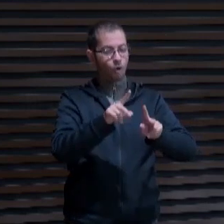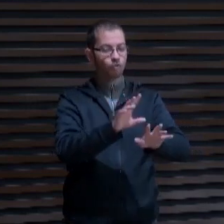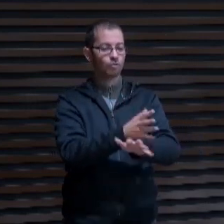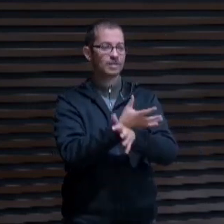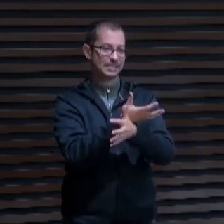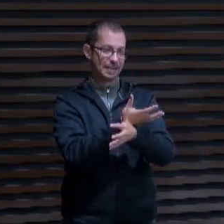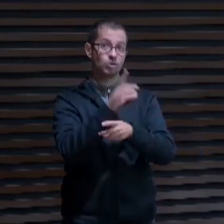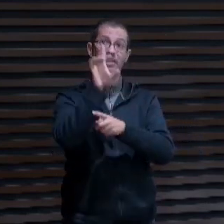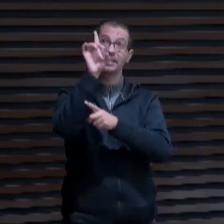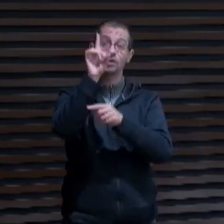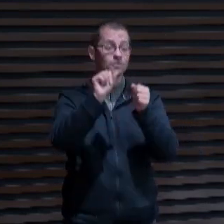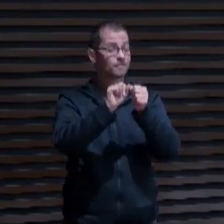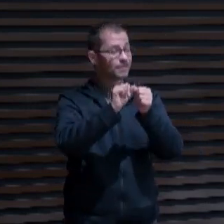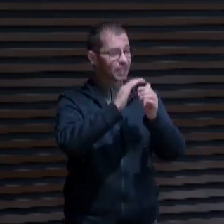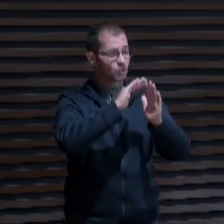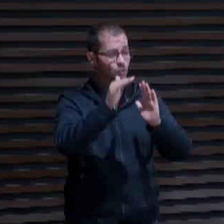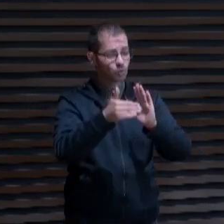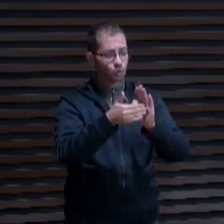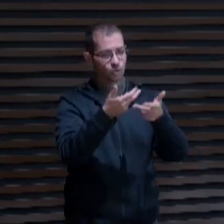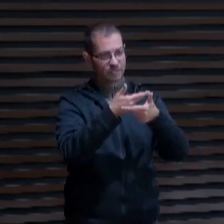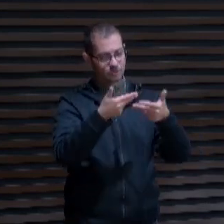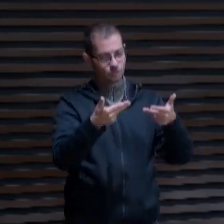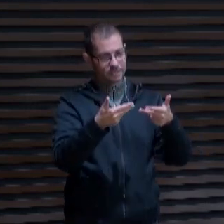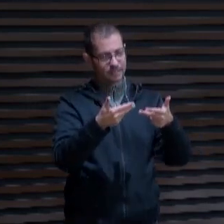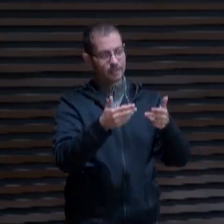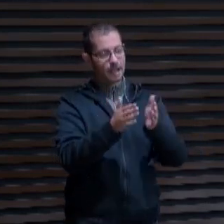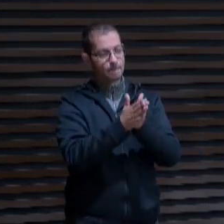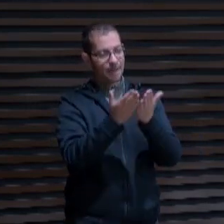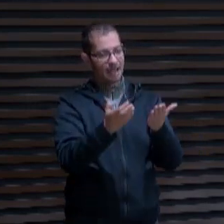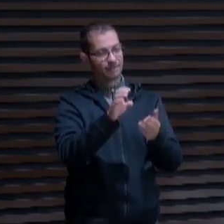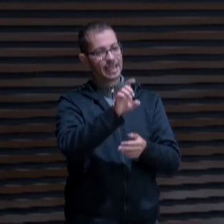para ele. E olha o que diz Êxodo 20, de 3 a 6.